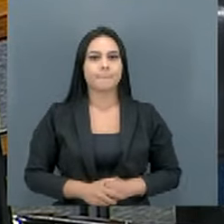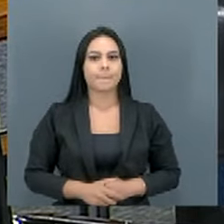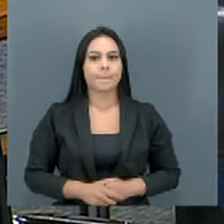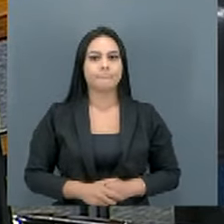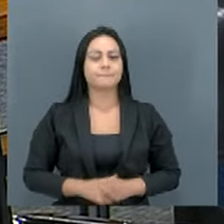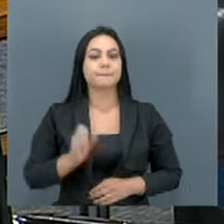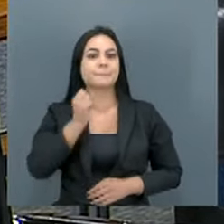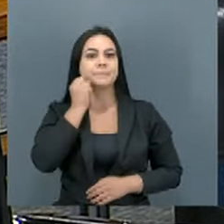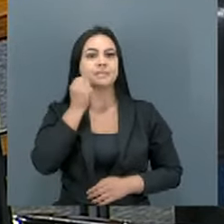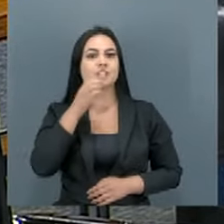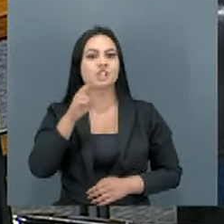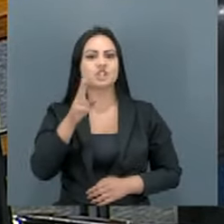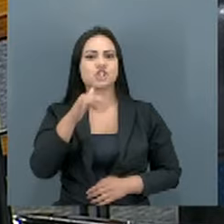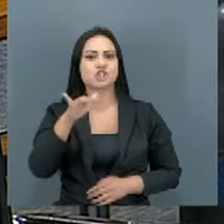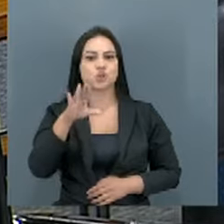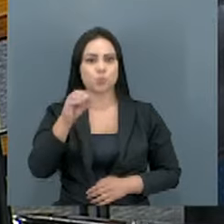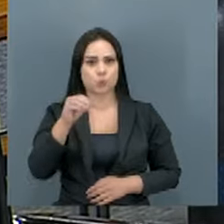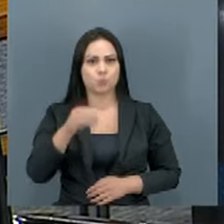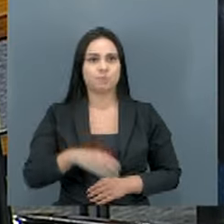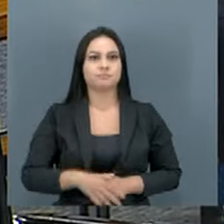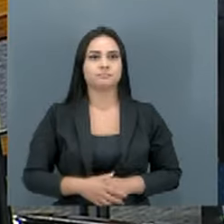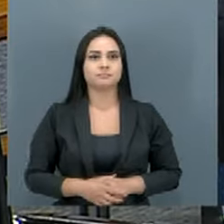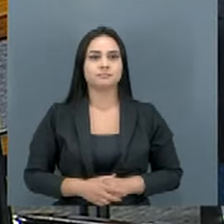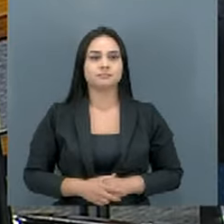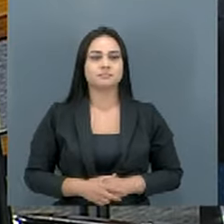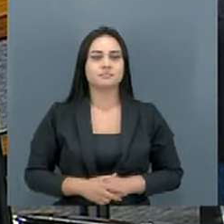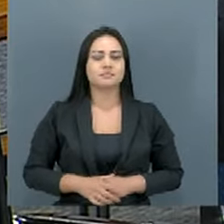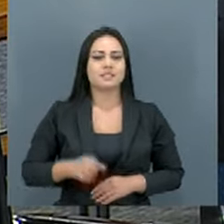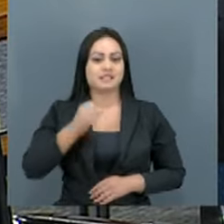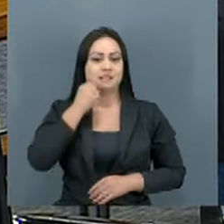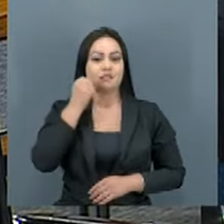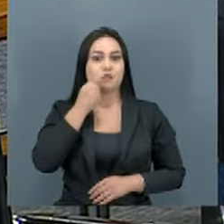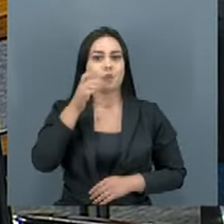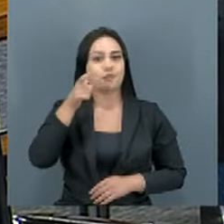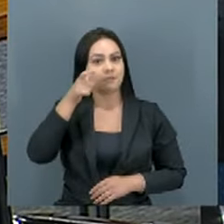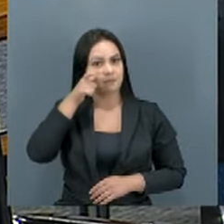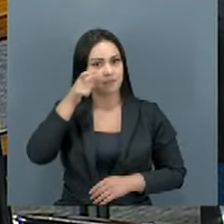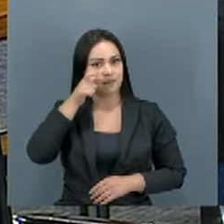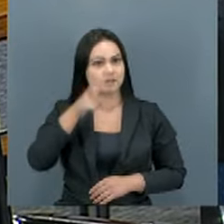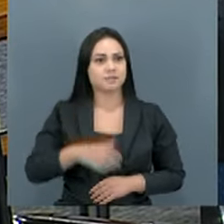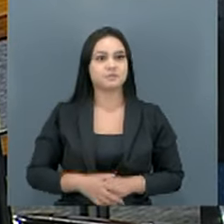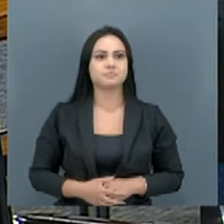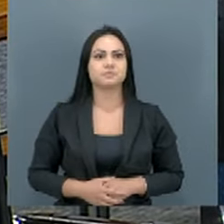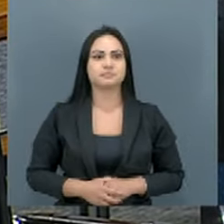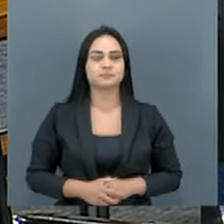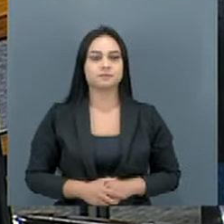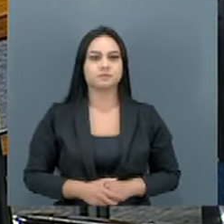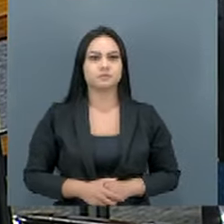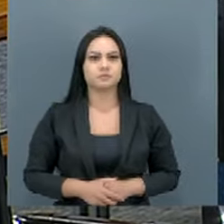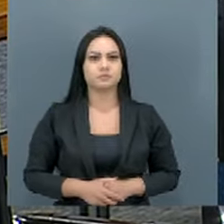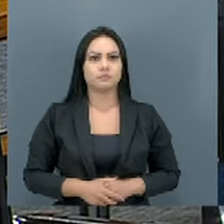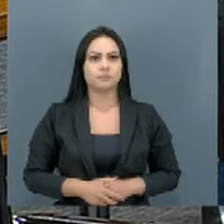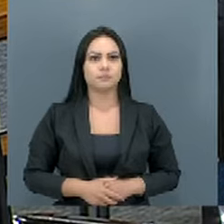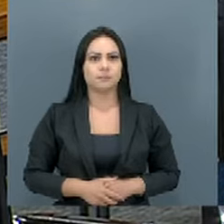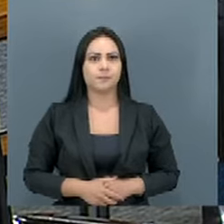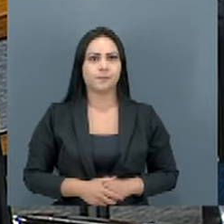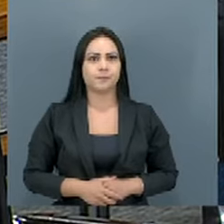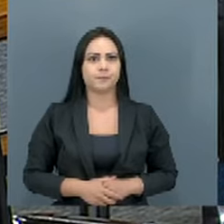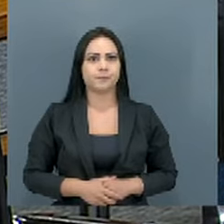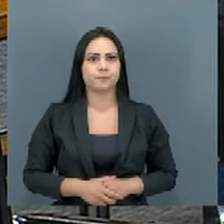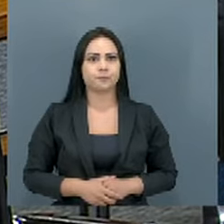ao senador Chico Rodrigues, nossa senadora Damares. É,